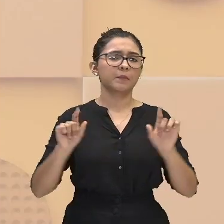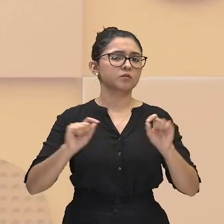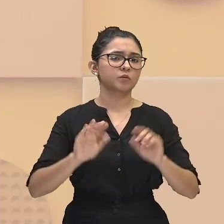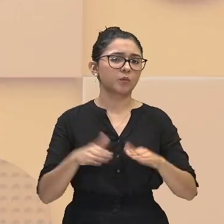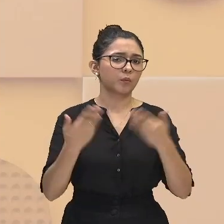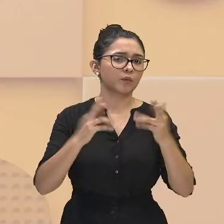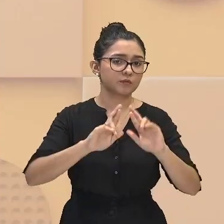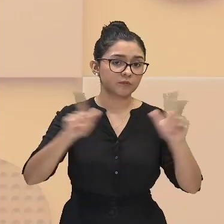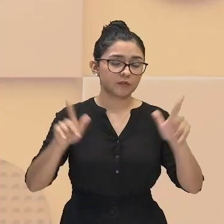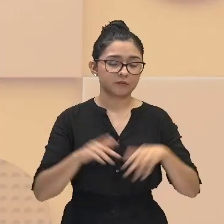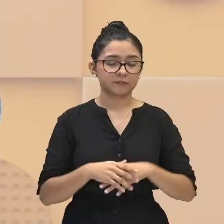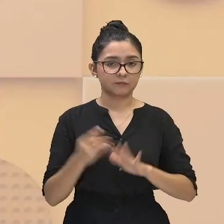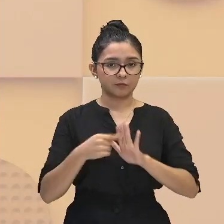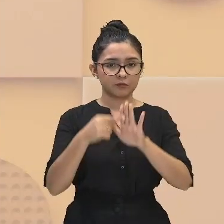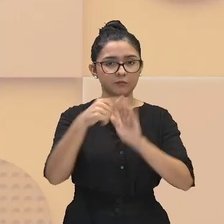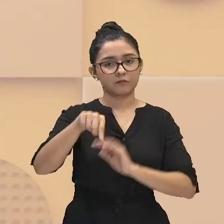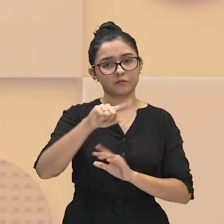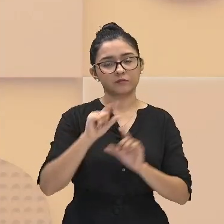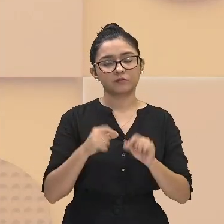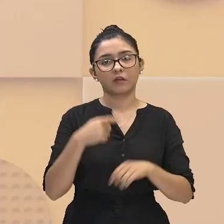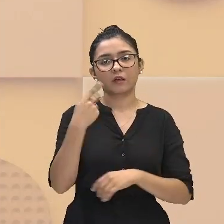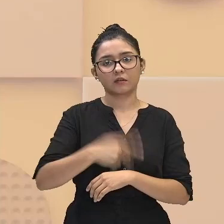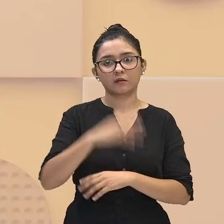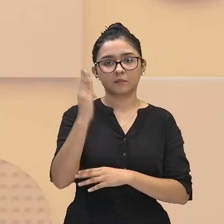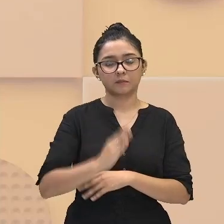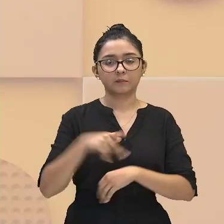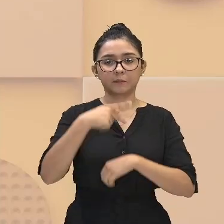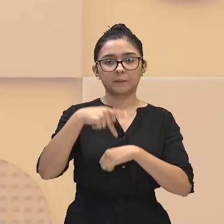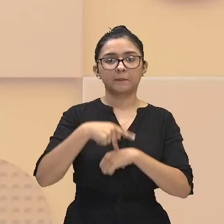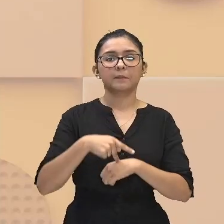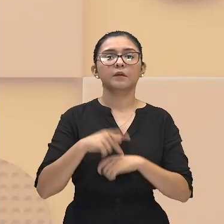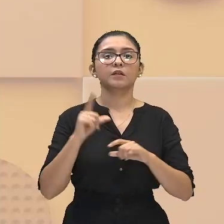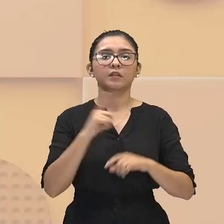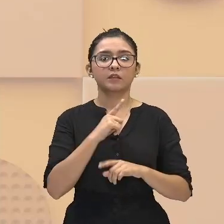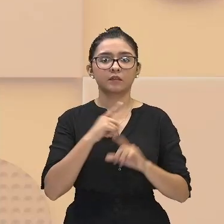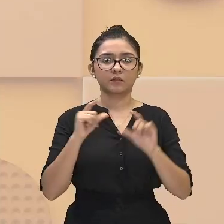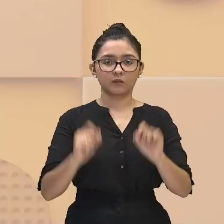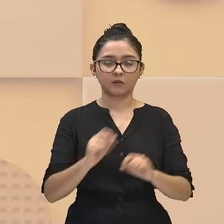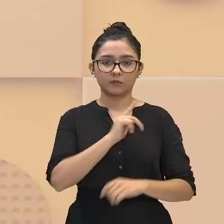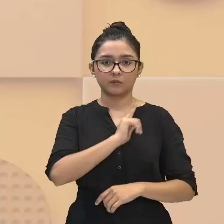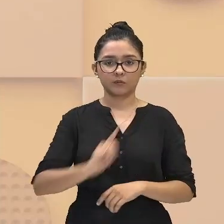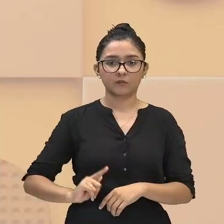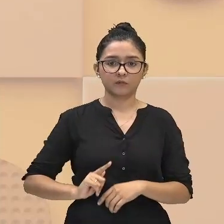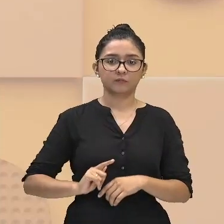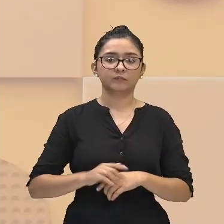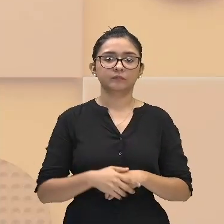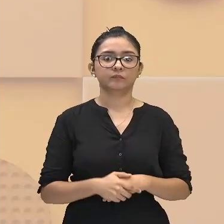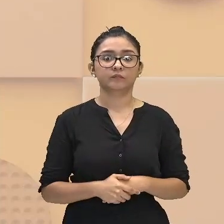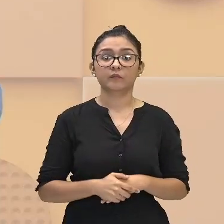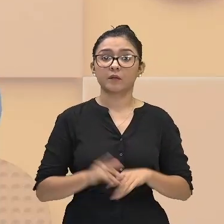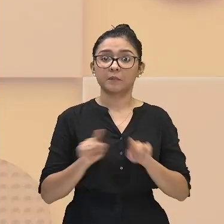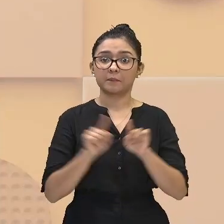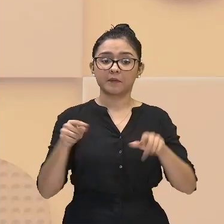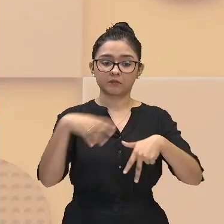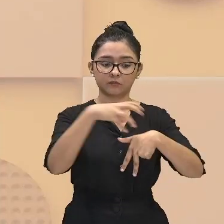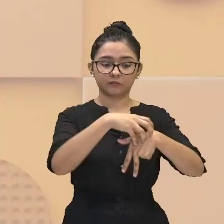diferenças aqui. Nós estamos num país, num regime republicano. Vamos Numa monarquia, o líder é um rei e